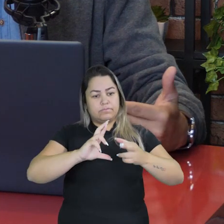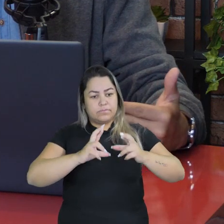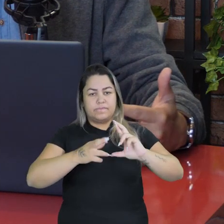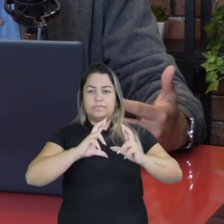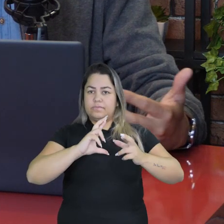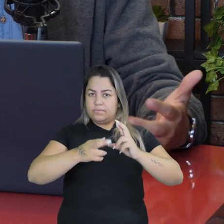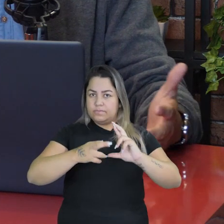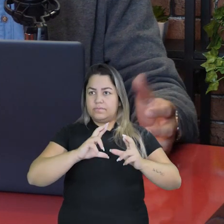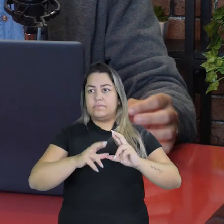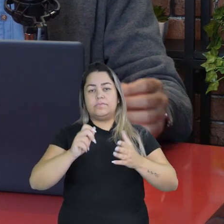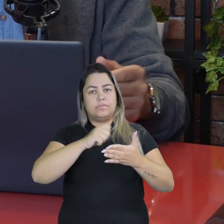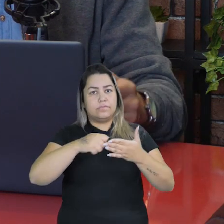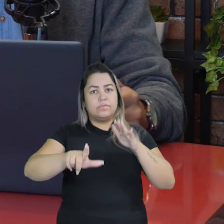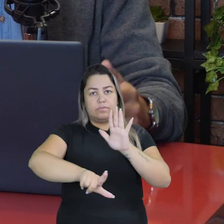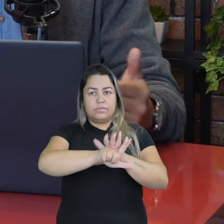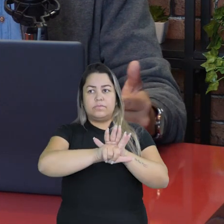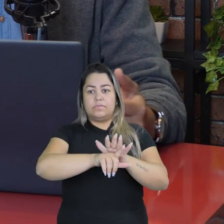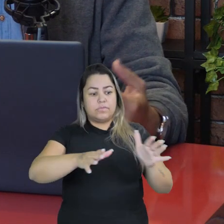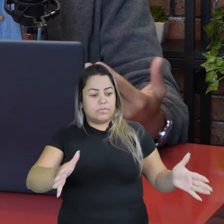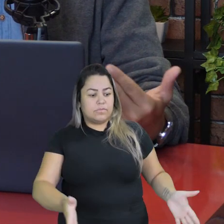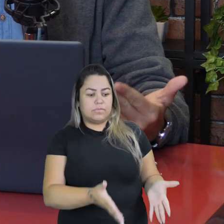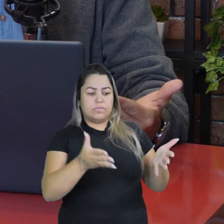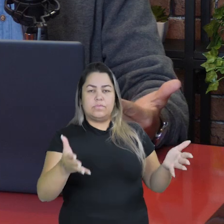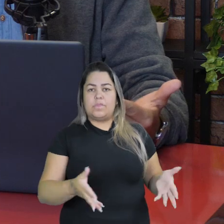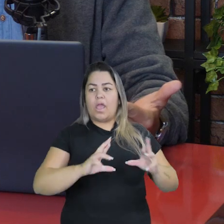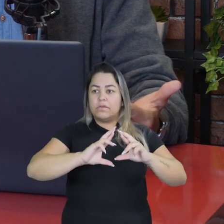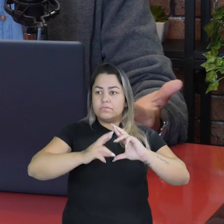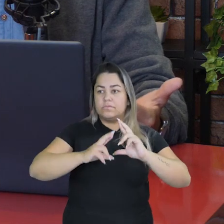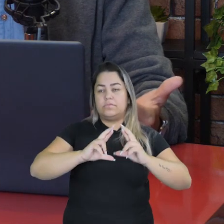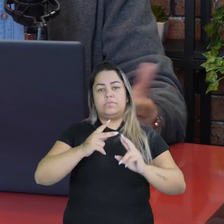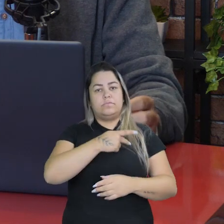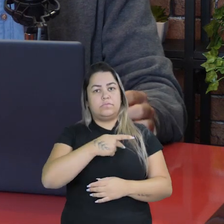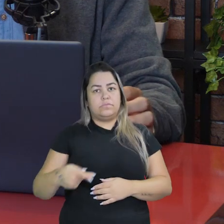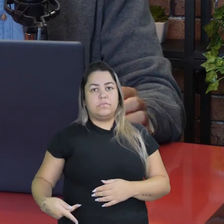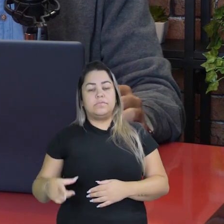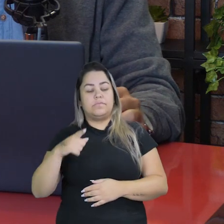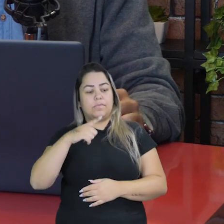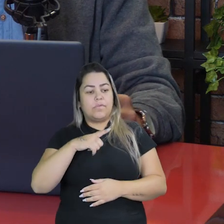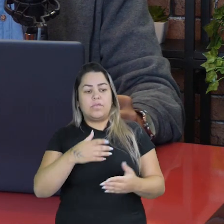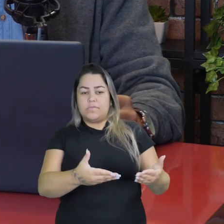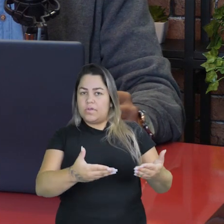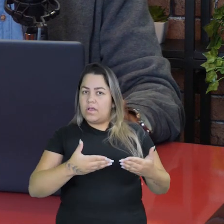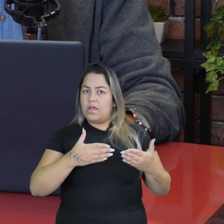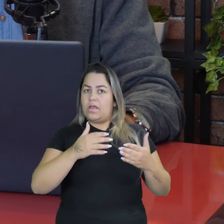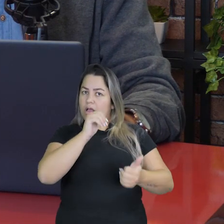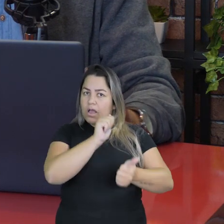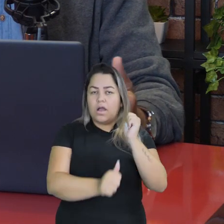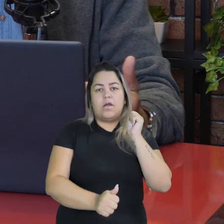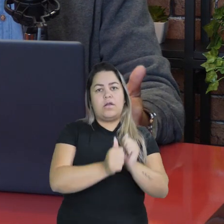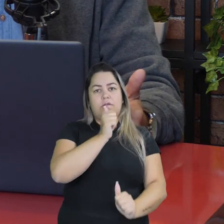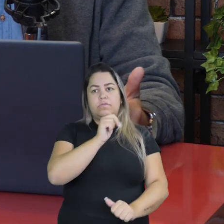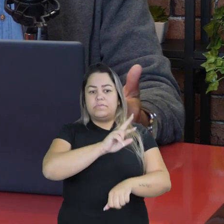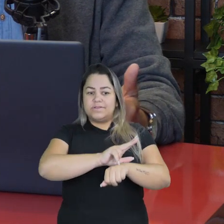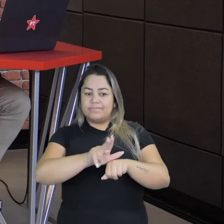Catadores de Materiais Recicláveis e assinou a Lei de Incentivo à Reciclagem. O presidente recebeu atletas olímpicos